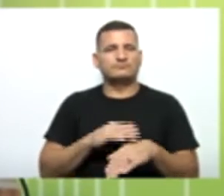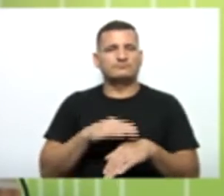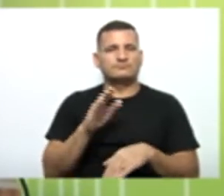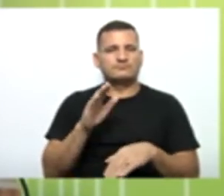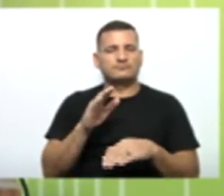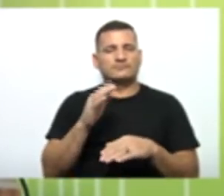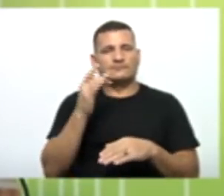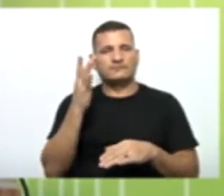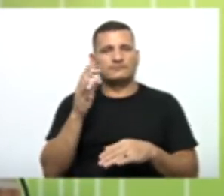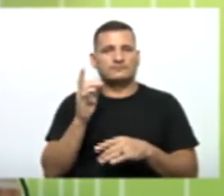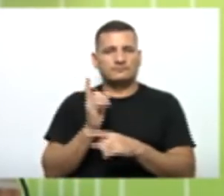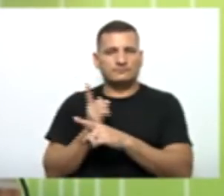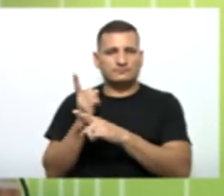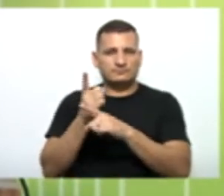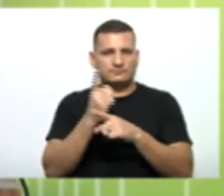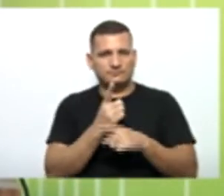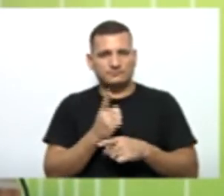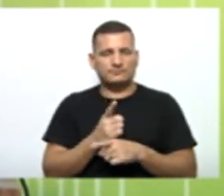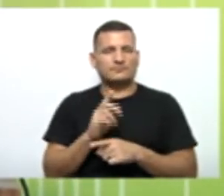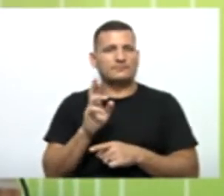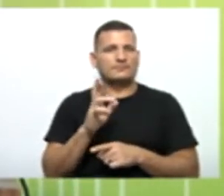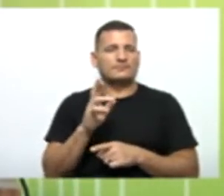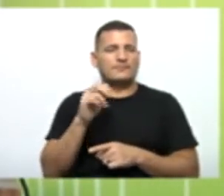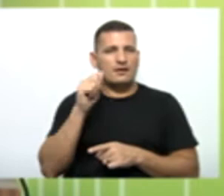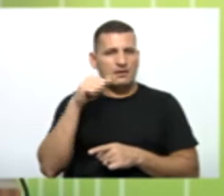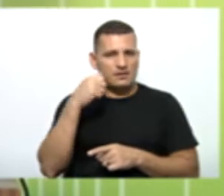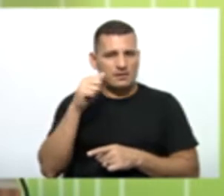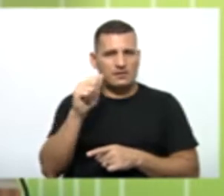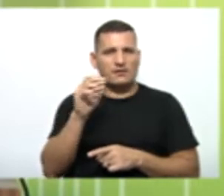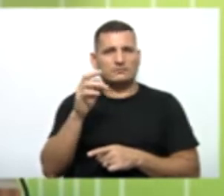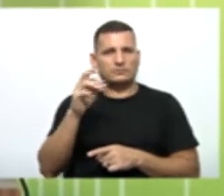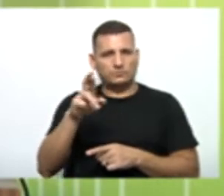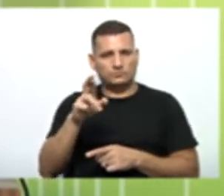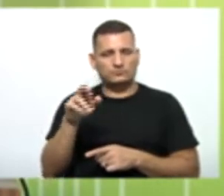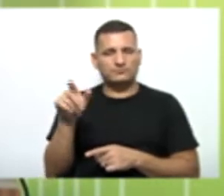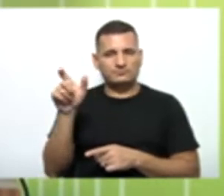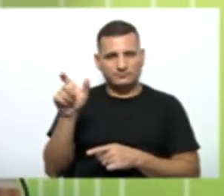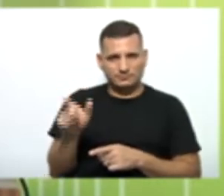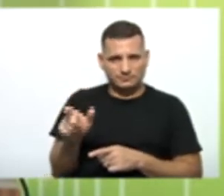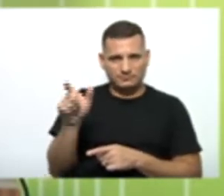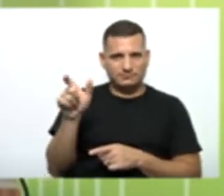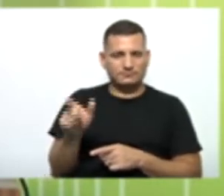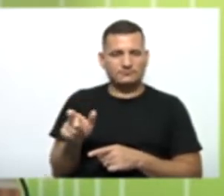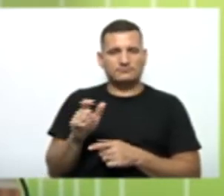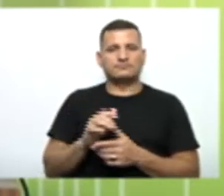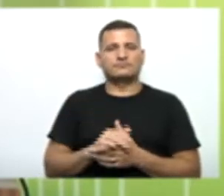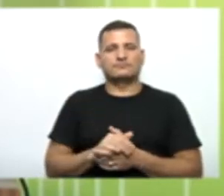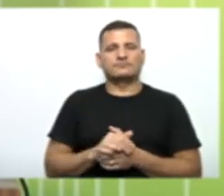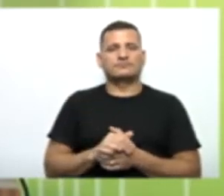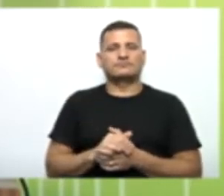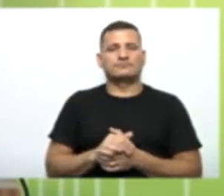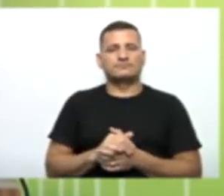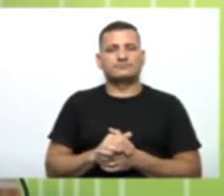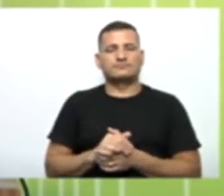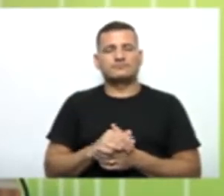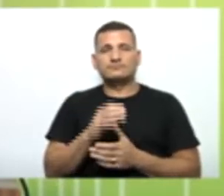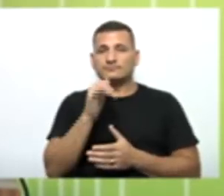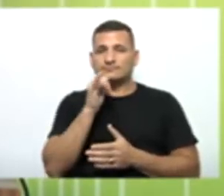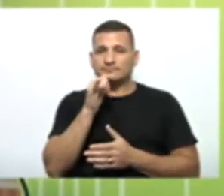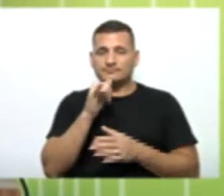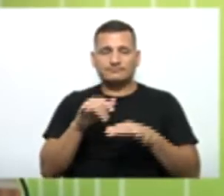ator, certo? Então assim, ó, vamos supor que o